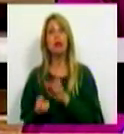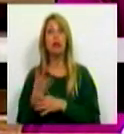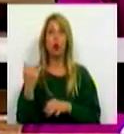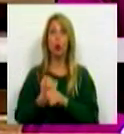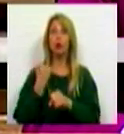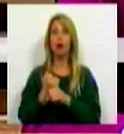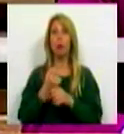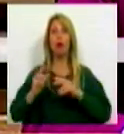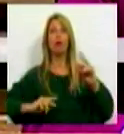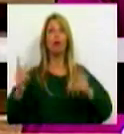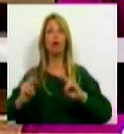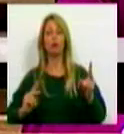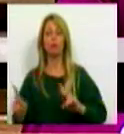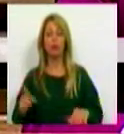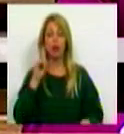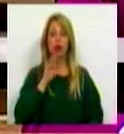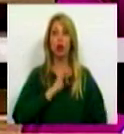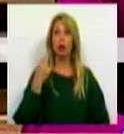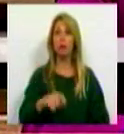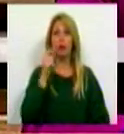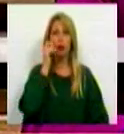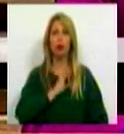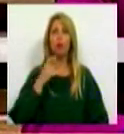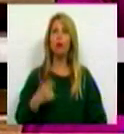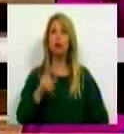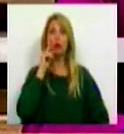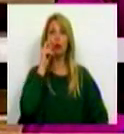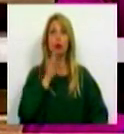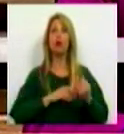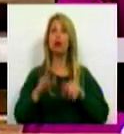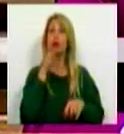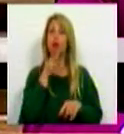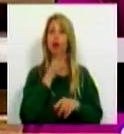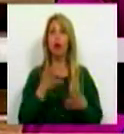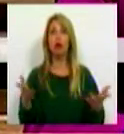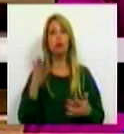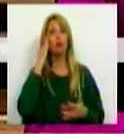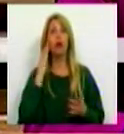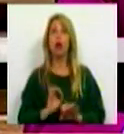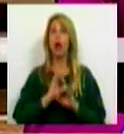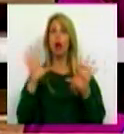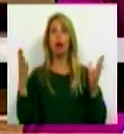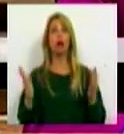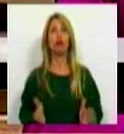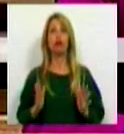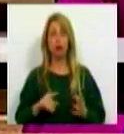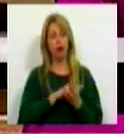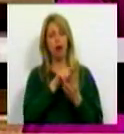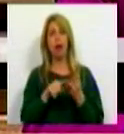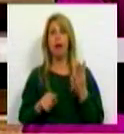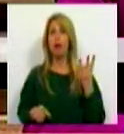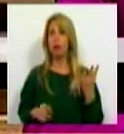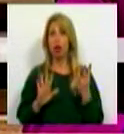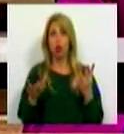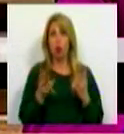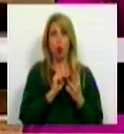mobilidade. Senhora Presidente, Senhor Presidente, Senhoras e Senhores Deputados, como acho que terá ficado claro, qualquer destes três eixos